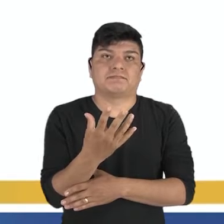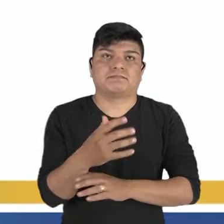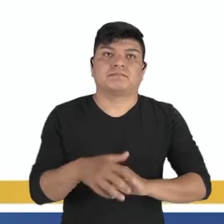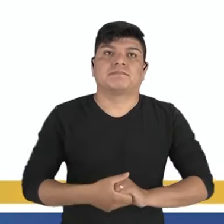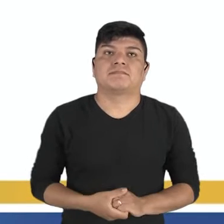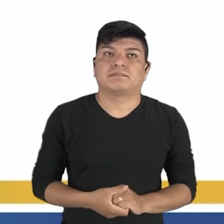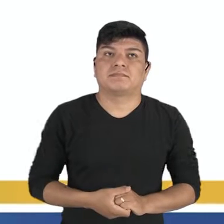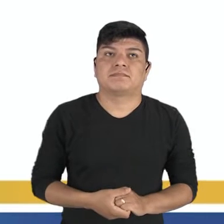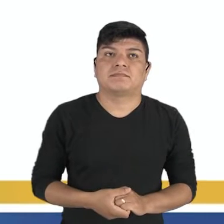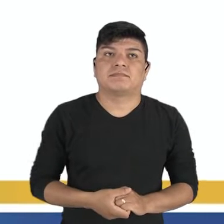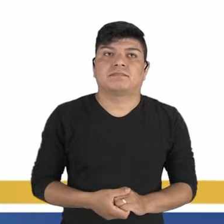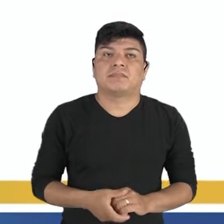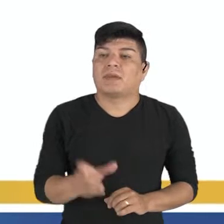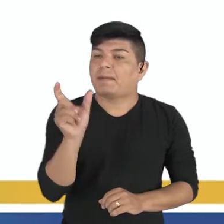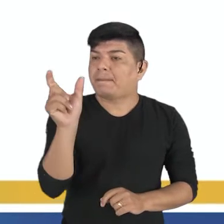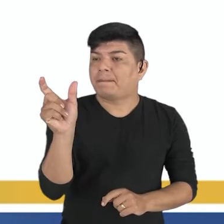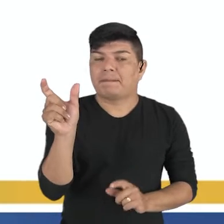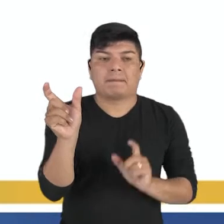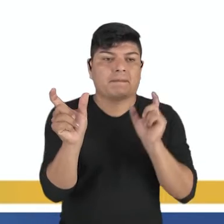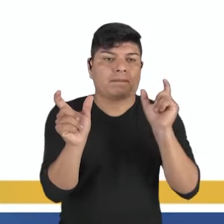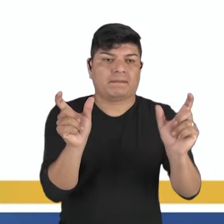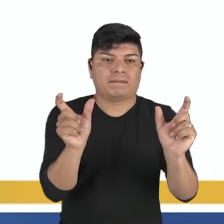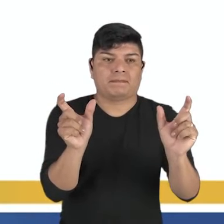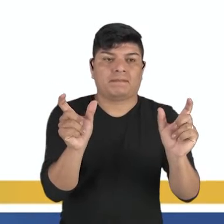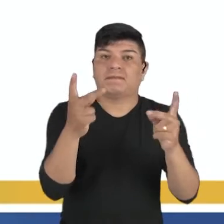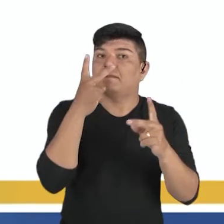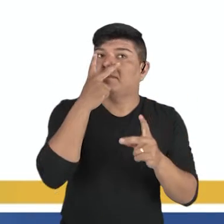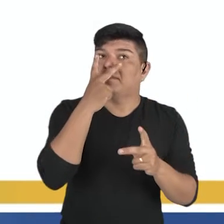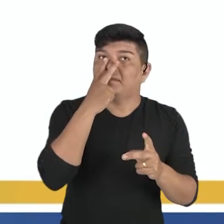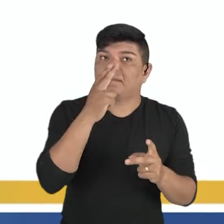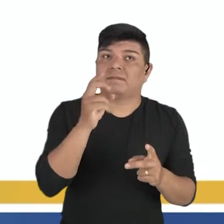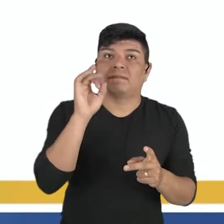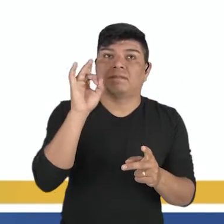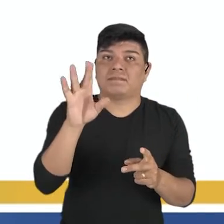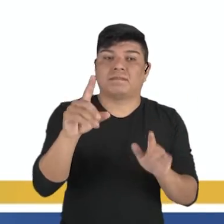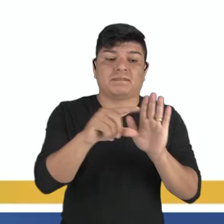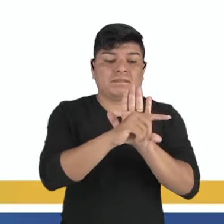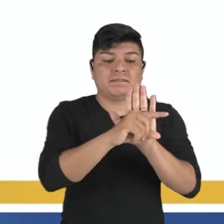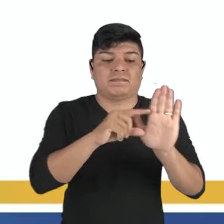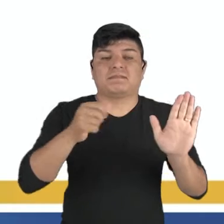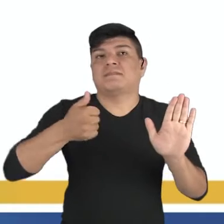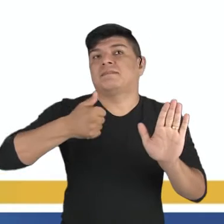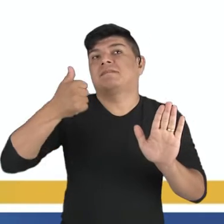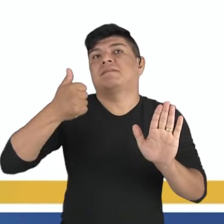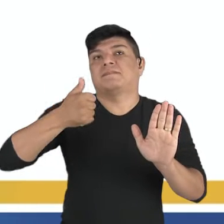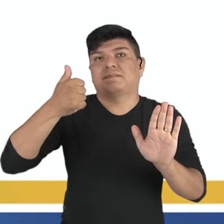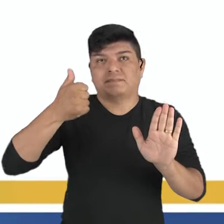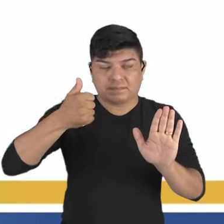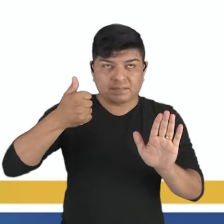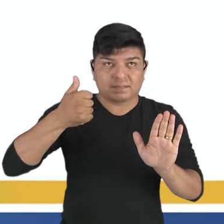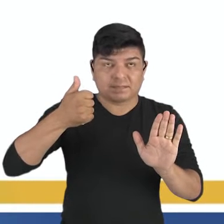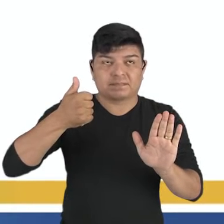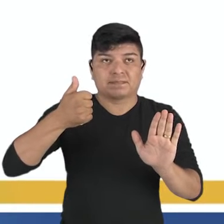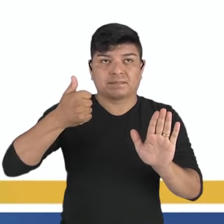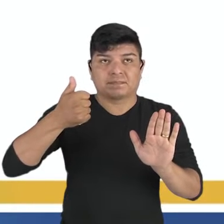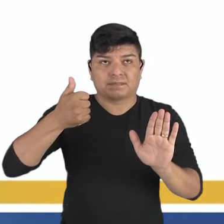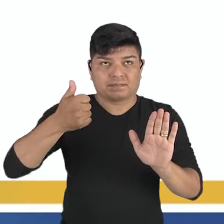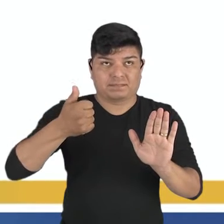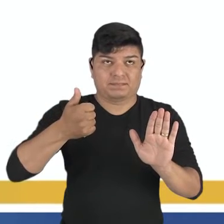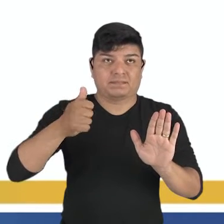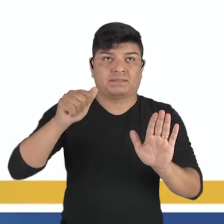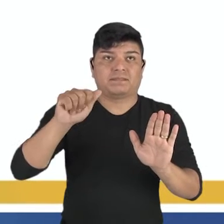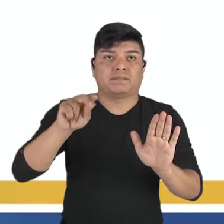E olha só o tanto de palavras cognatas que tem só nesse primeiro parágrafo. Tem a